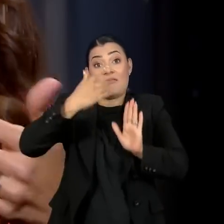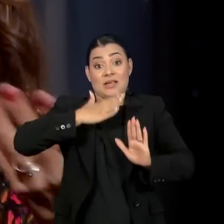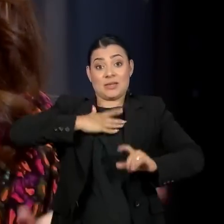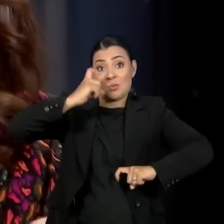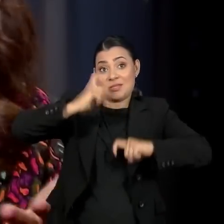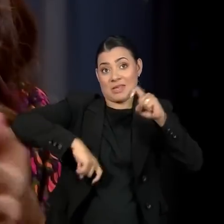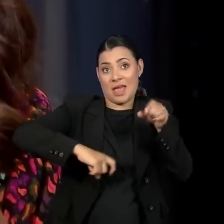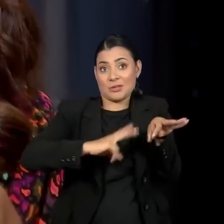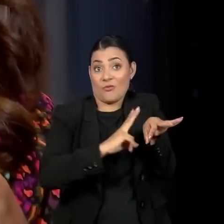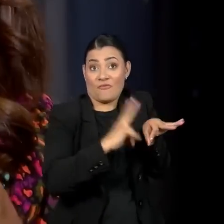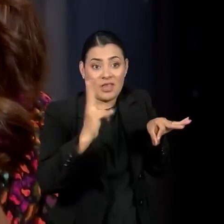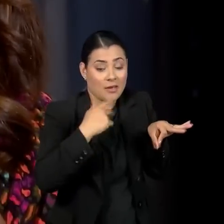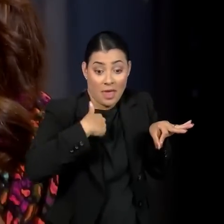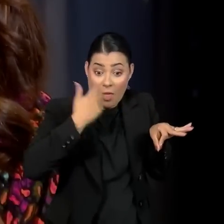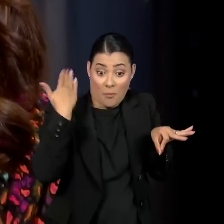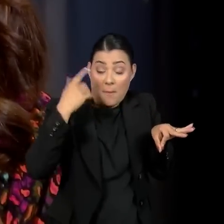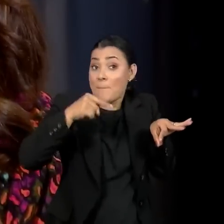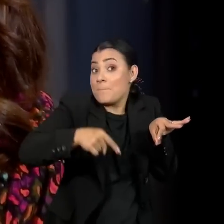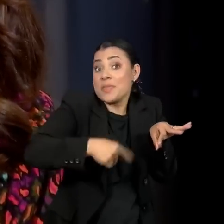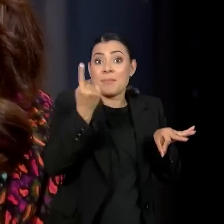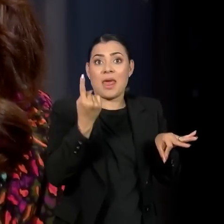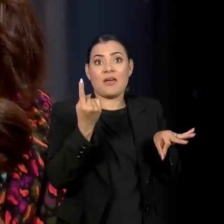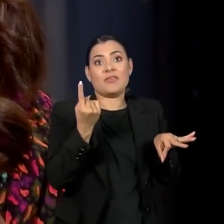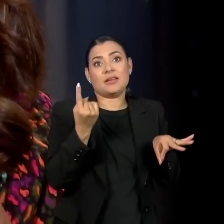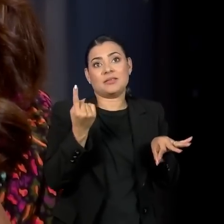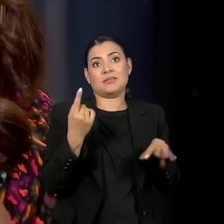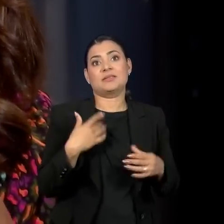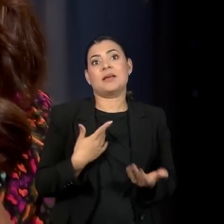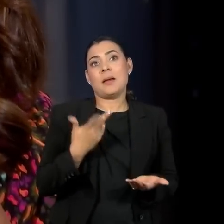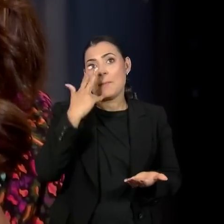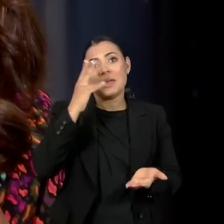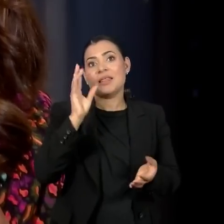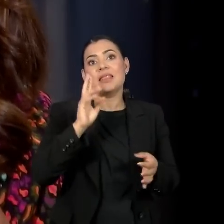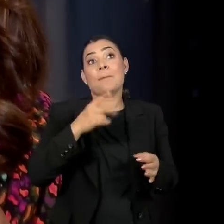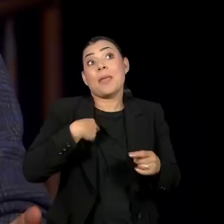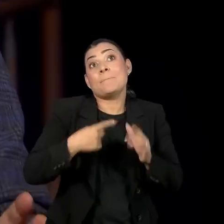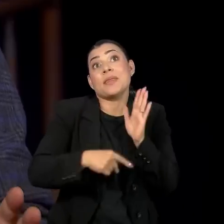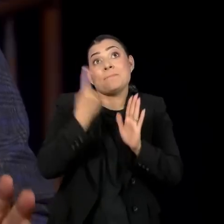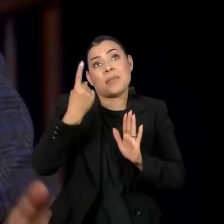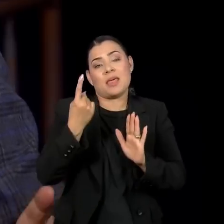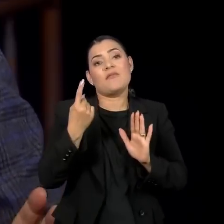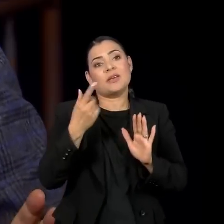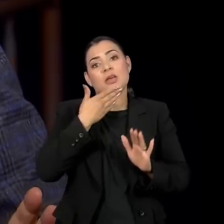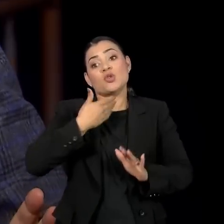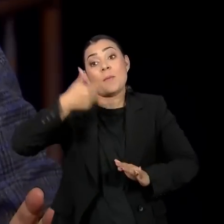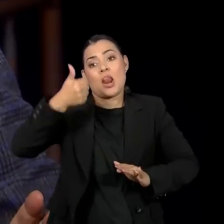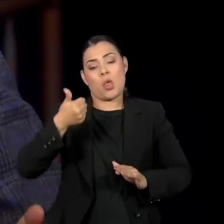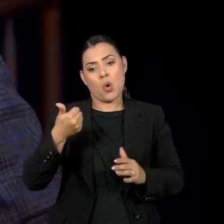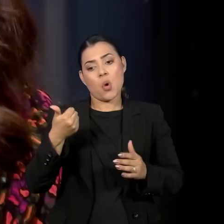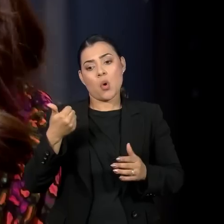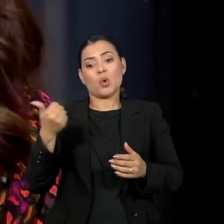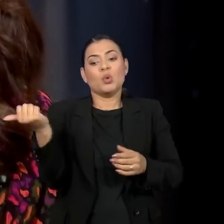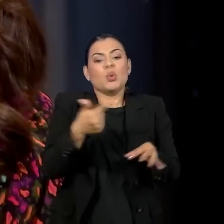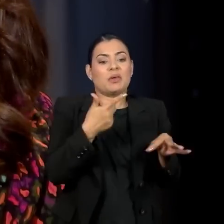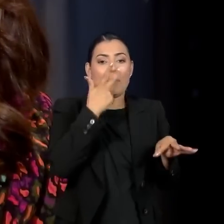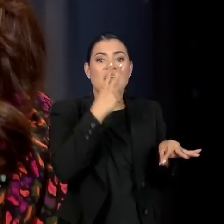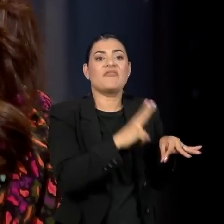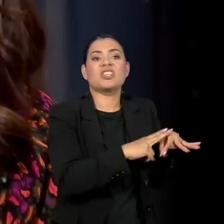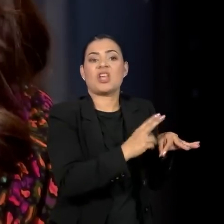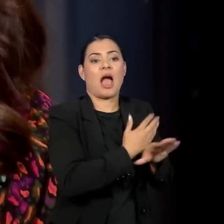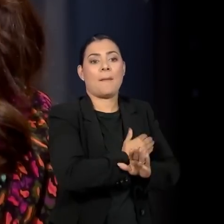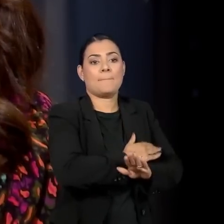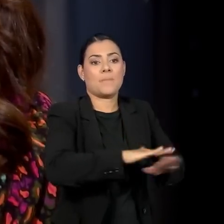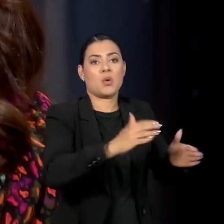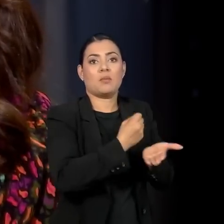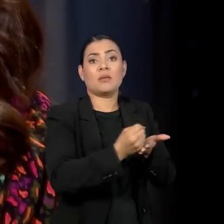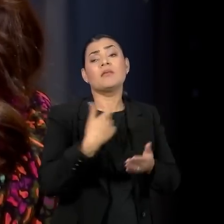sexo, a minha primeira relação sexual, eu acho que é mais adequado do que dizer perder a virgindade. Sim. E foi bom, então? Foi ótimo, foi com um